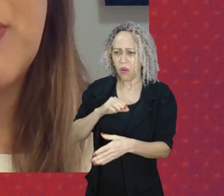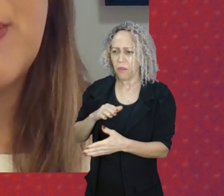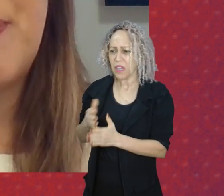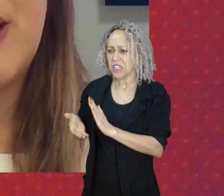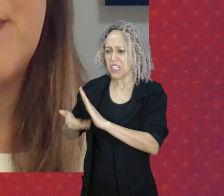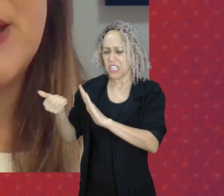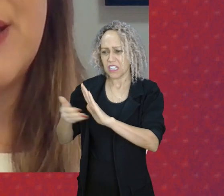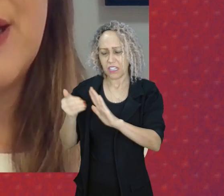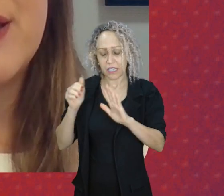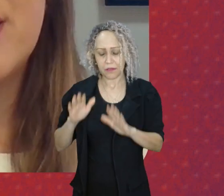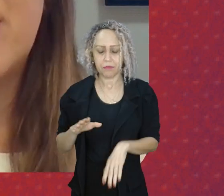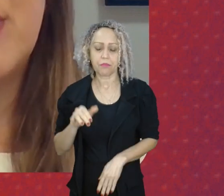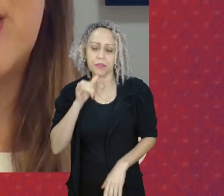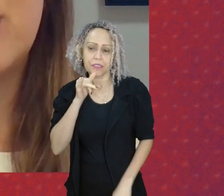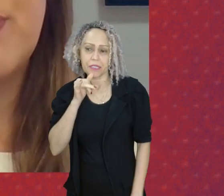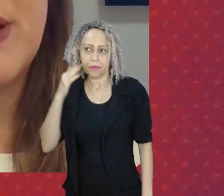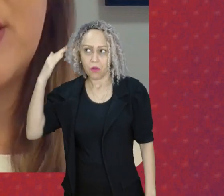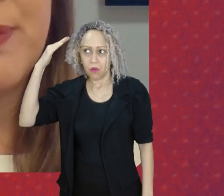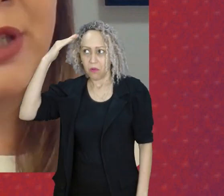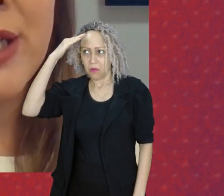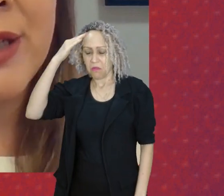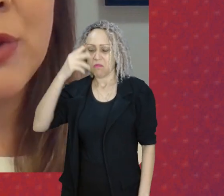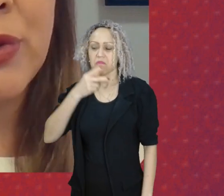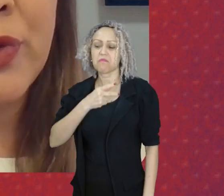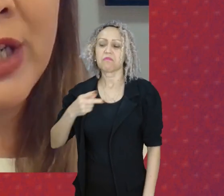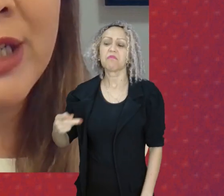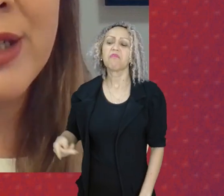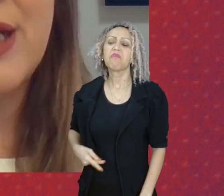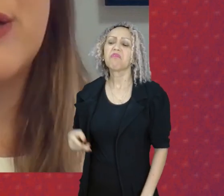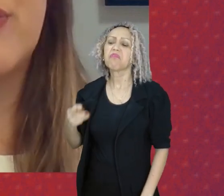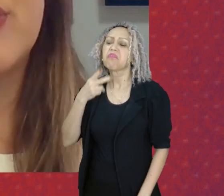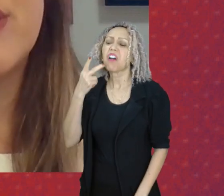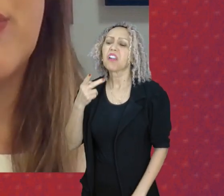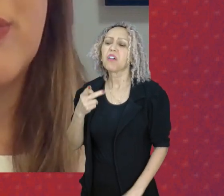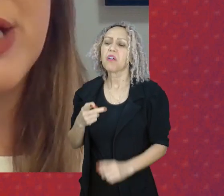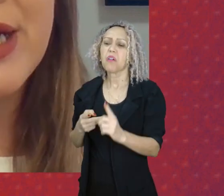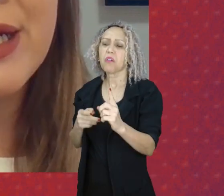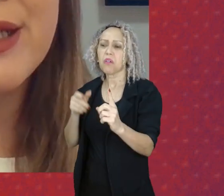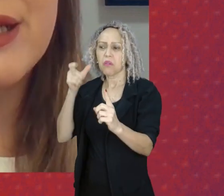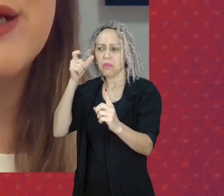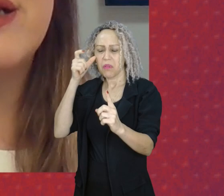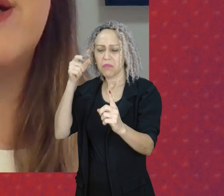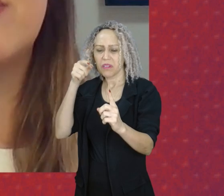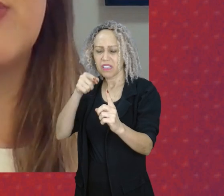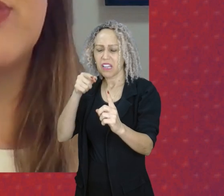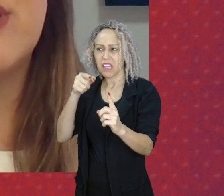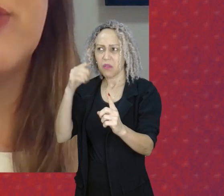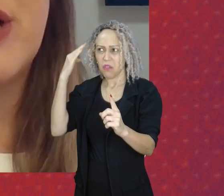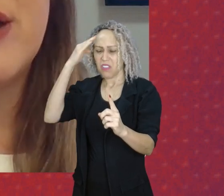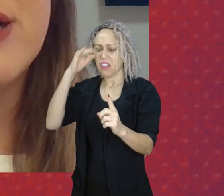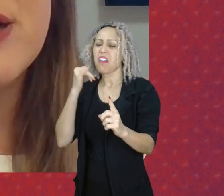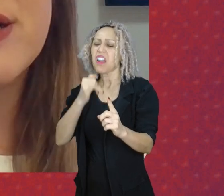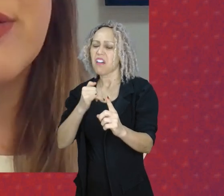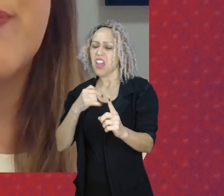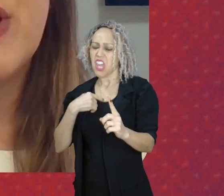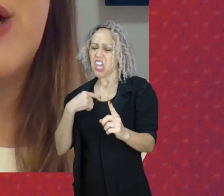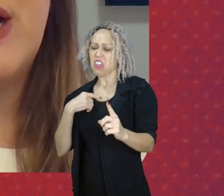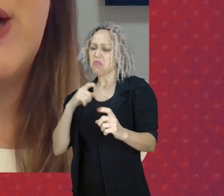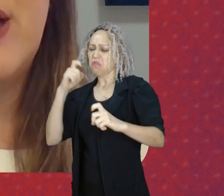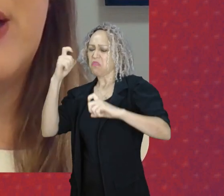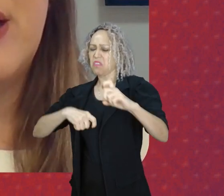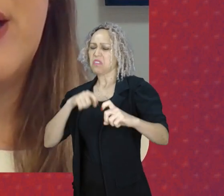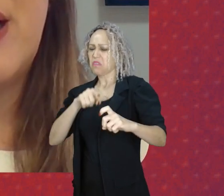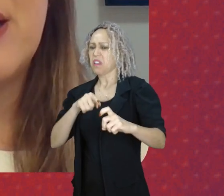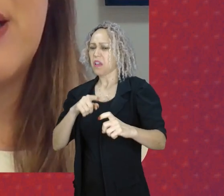chegou a falar para uma parlamentar que não a estupraria porque ela era muito feia e nada aconteceu com ele, né? As pessoas naturalizam